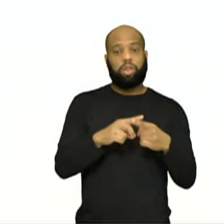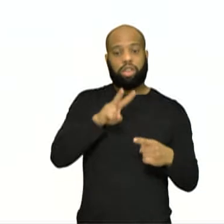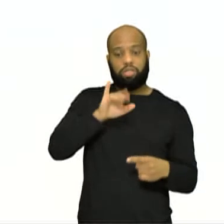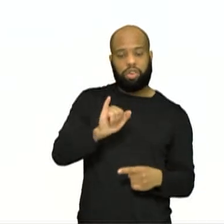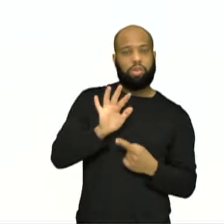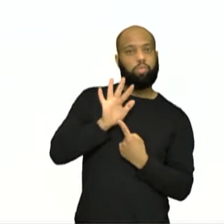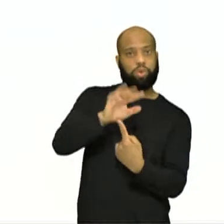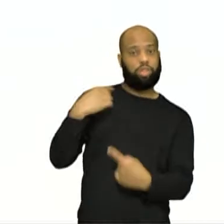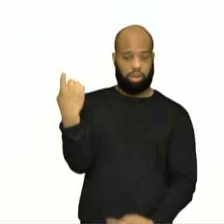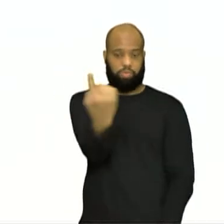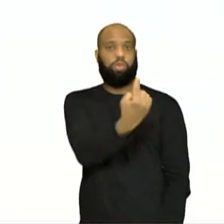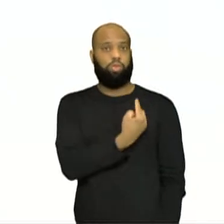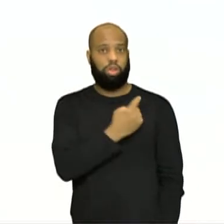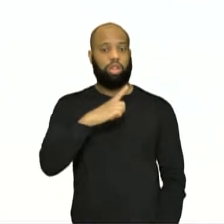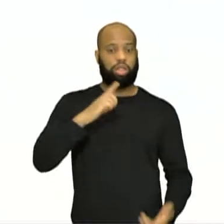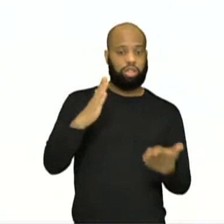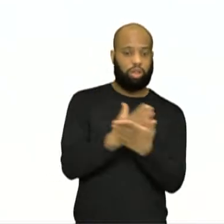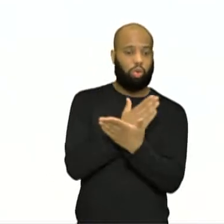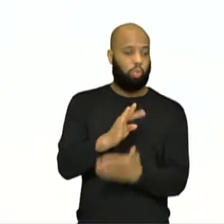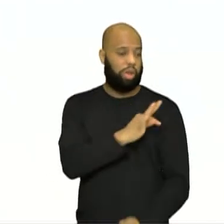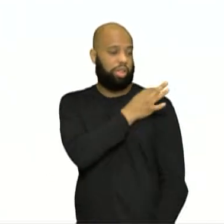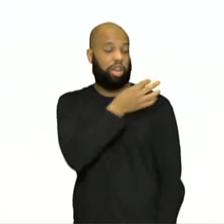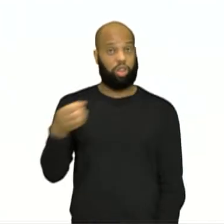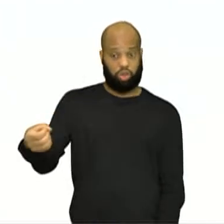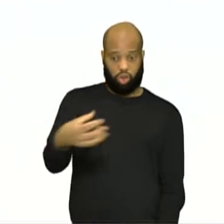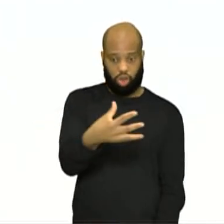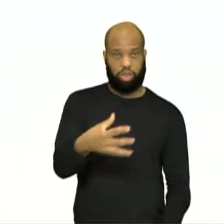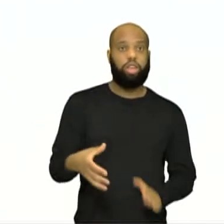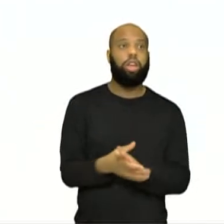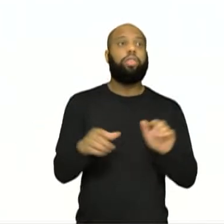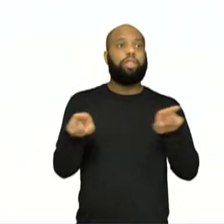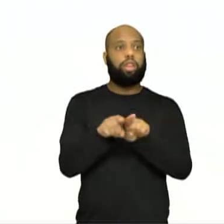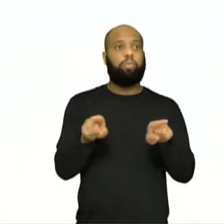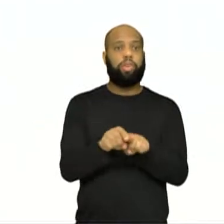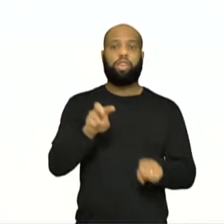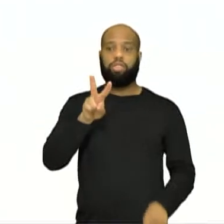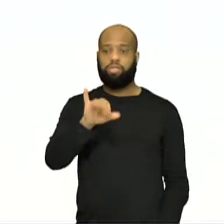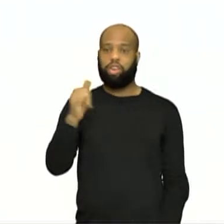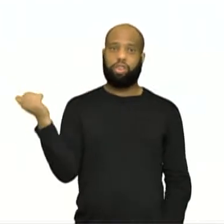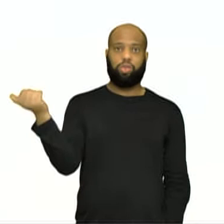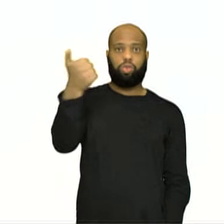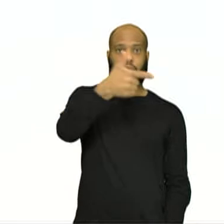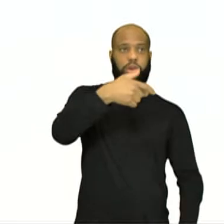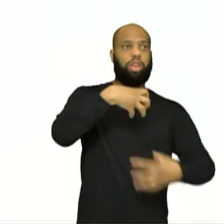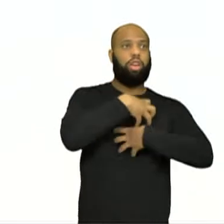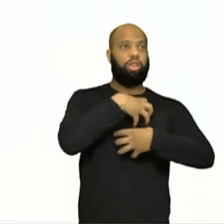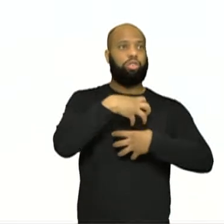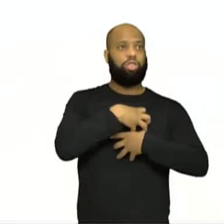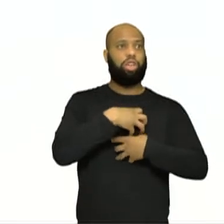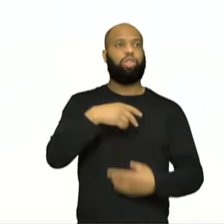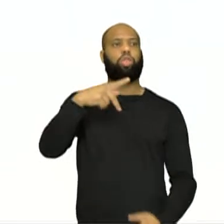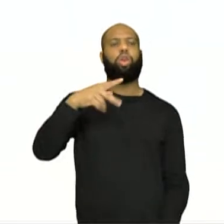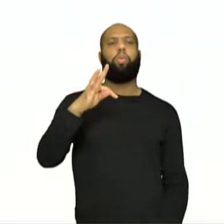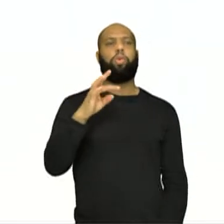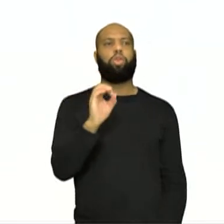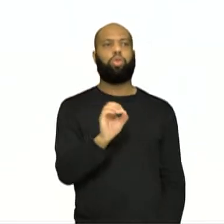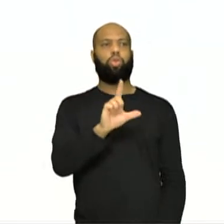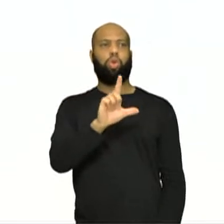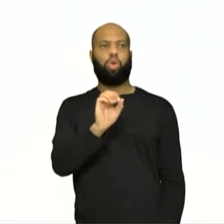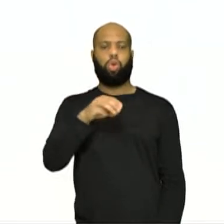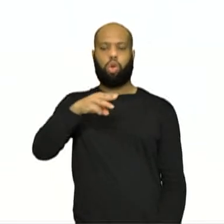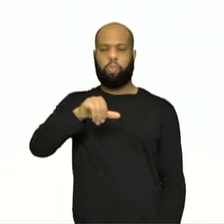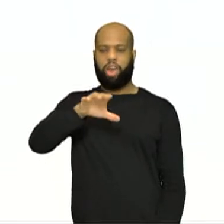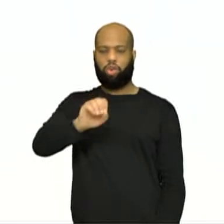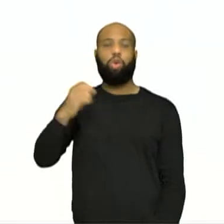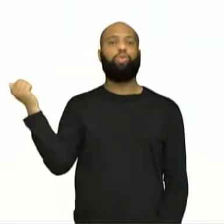gente algumas novas técnicas e vai superar o formato ptolomaico de se